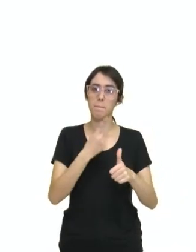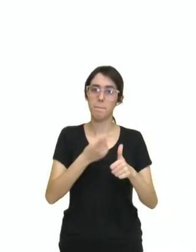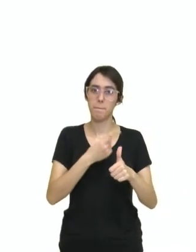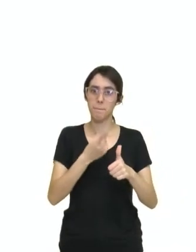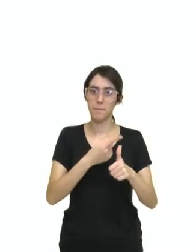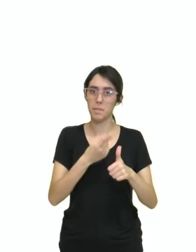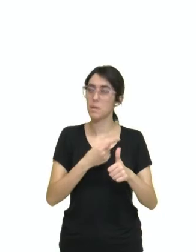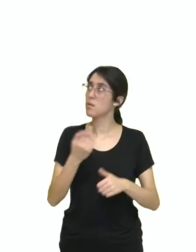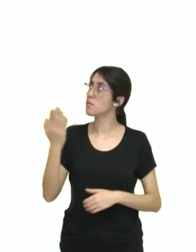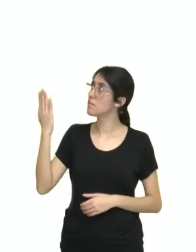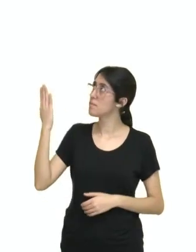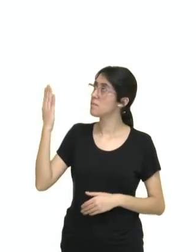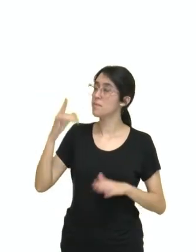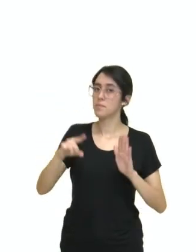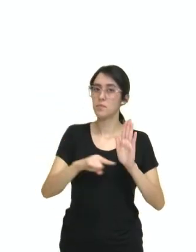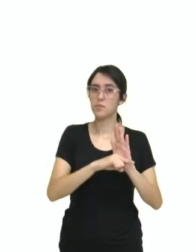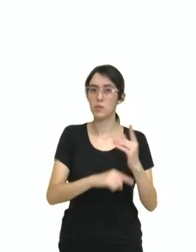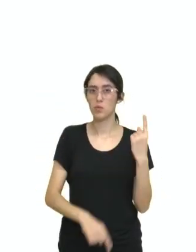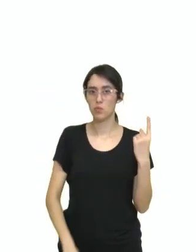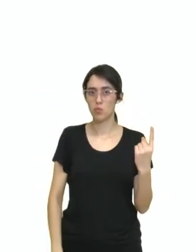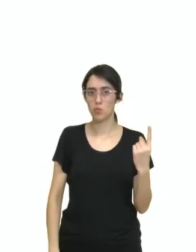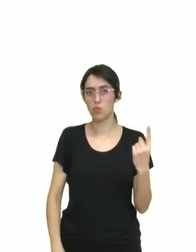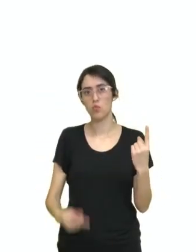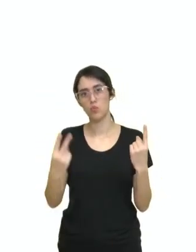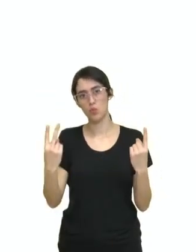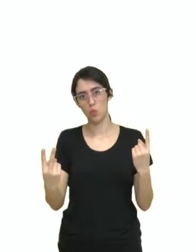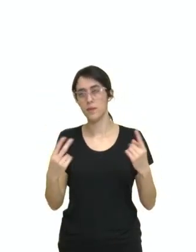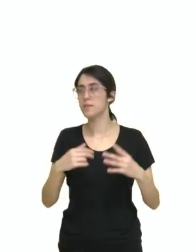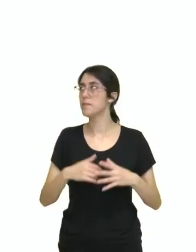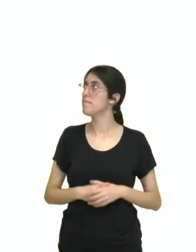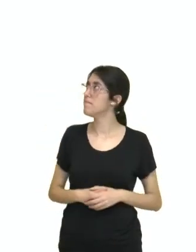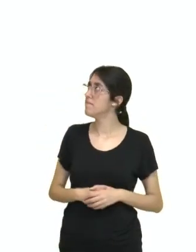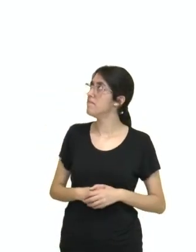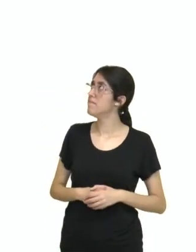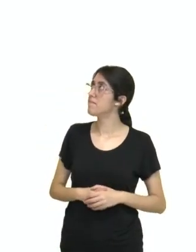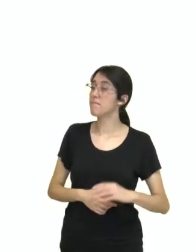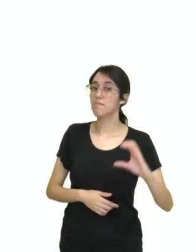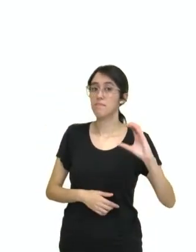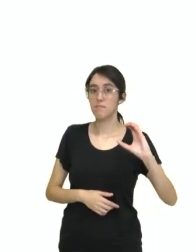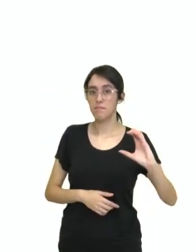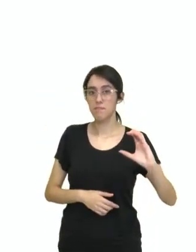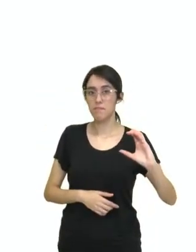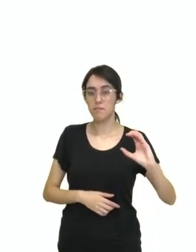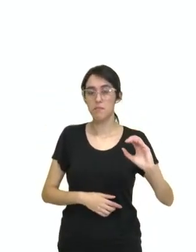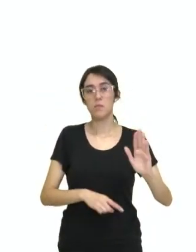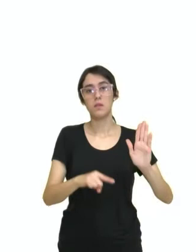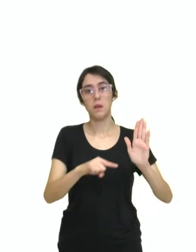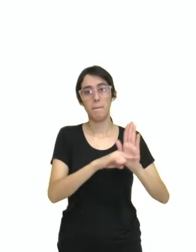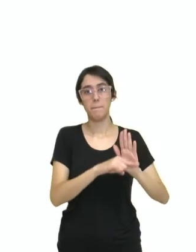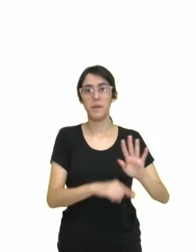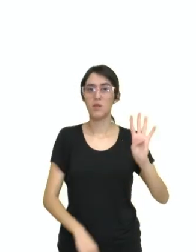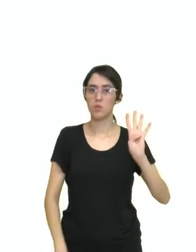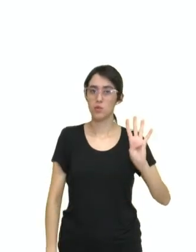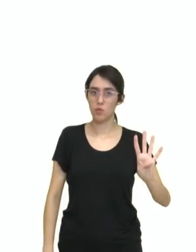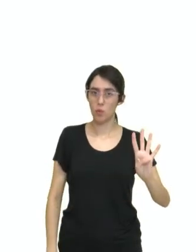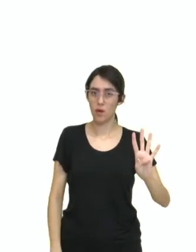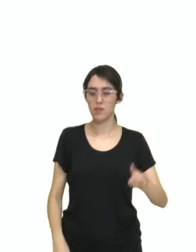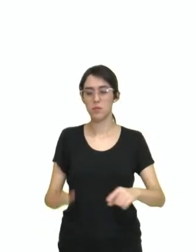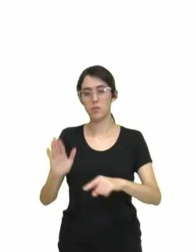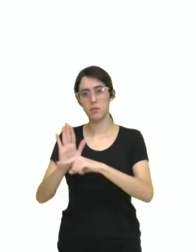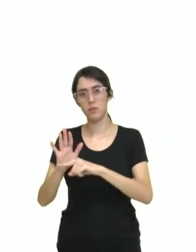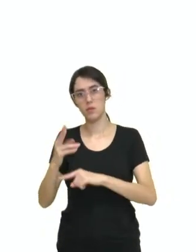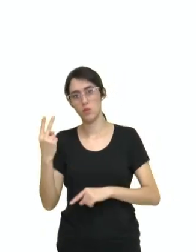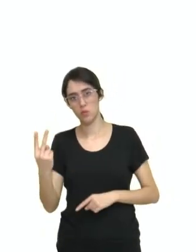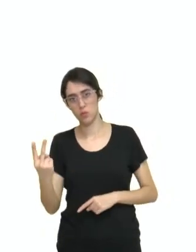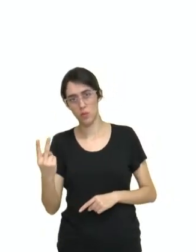a abscissa, menos 1 e 2. O ponto C, menos 4 e menos